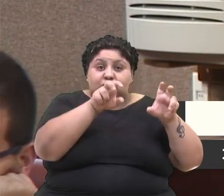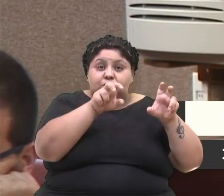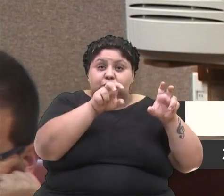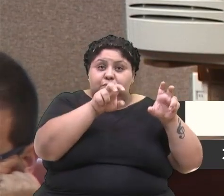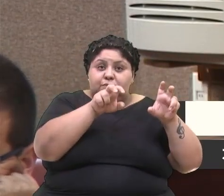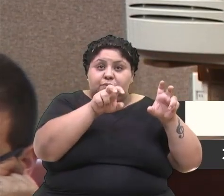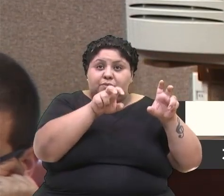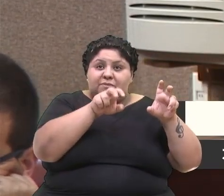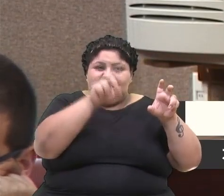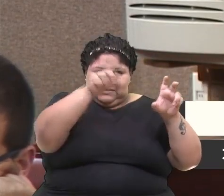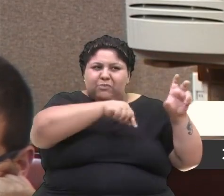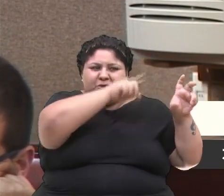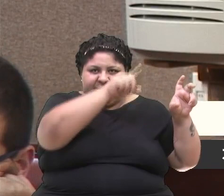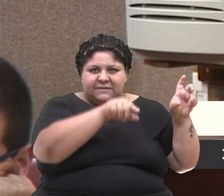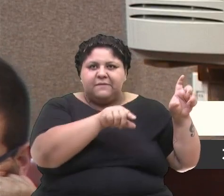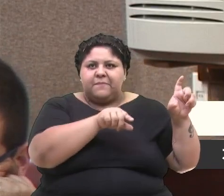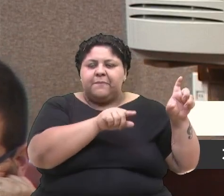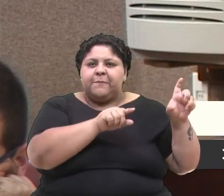deste veto,